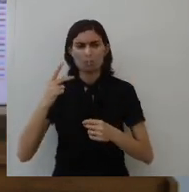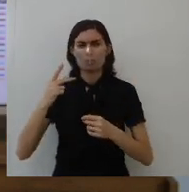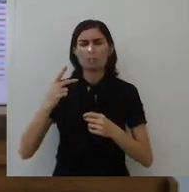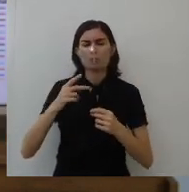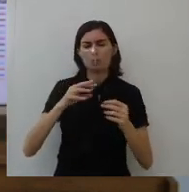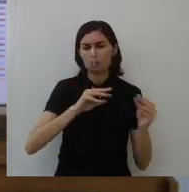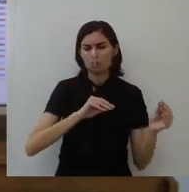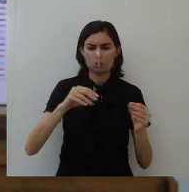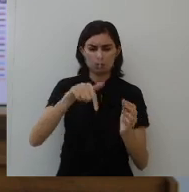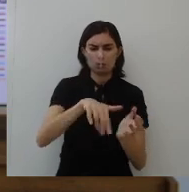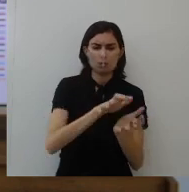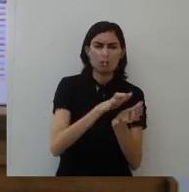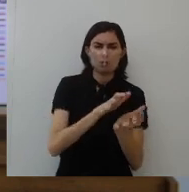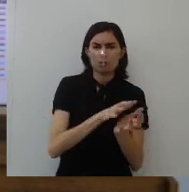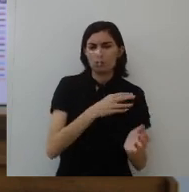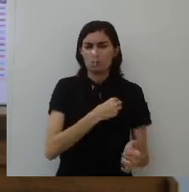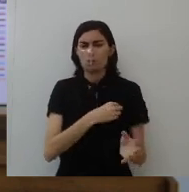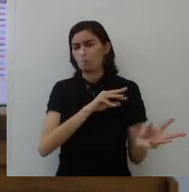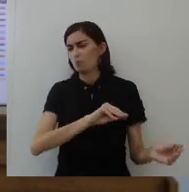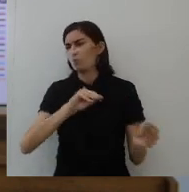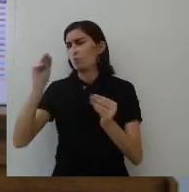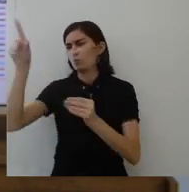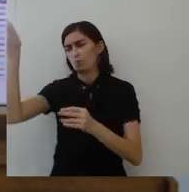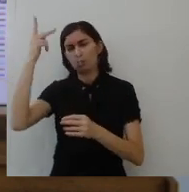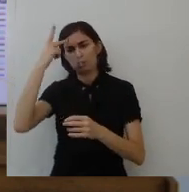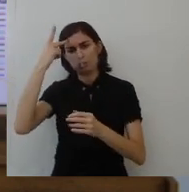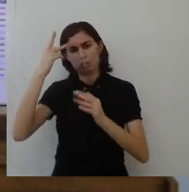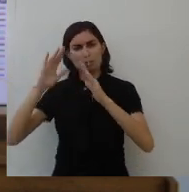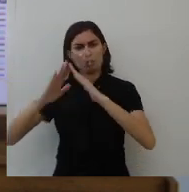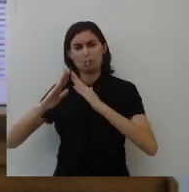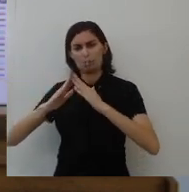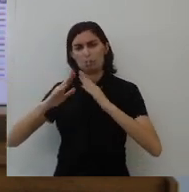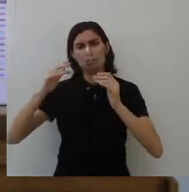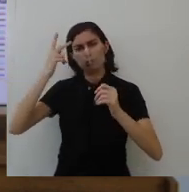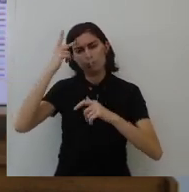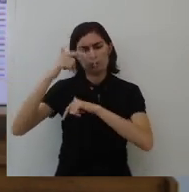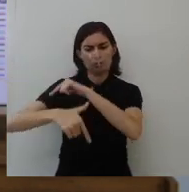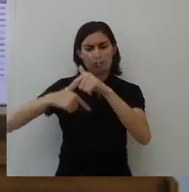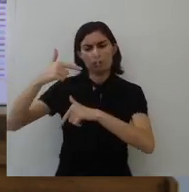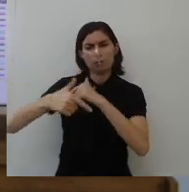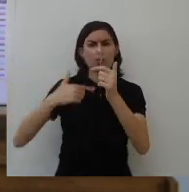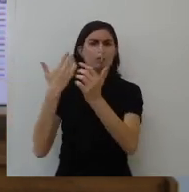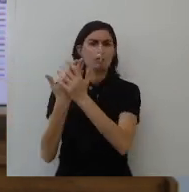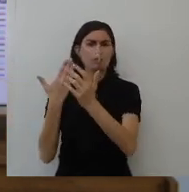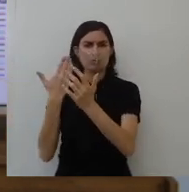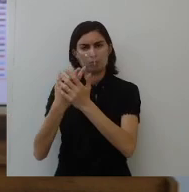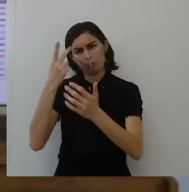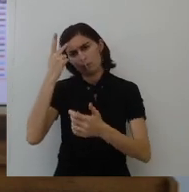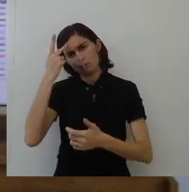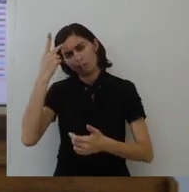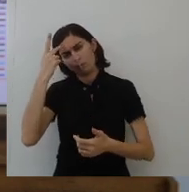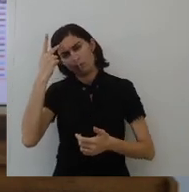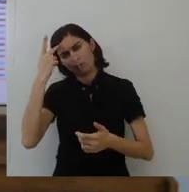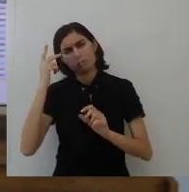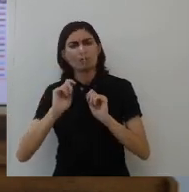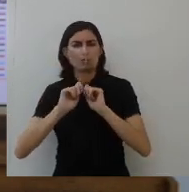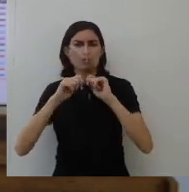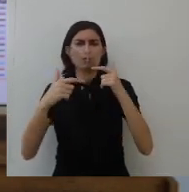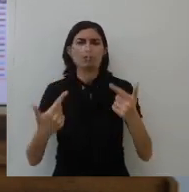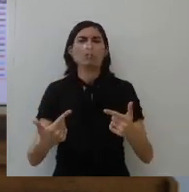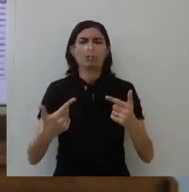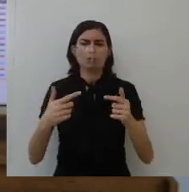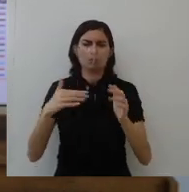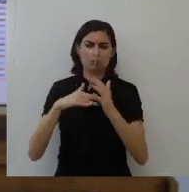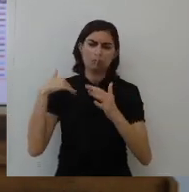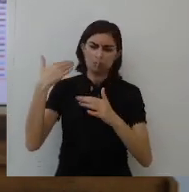migra ainda de Recife para viver em São Paulo, para morar em São Paulo, trabalhar, estudar, tá? Claro que nas